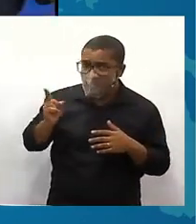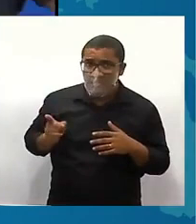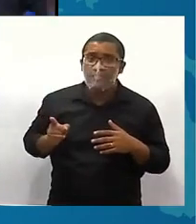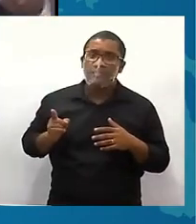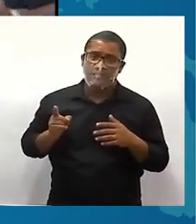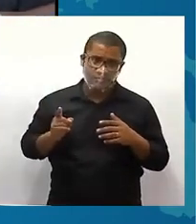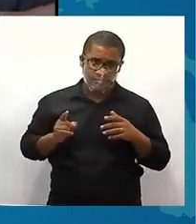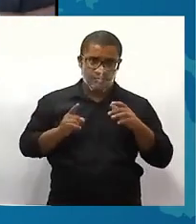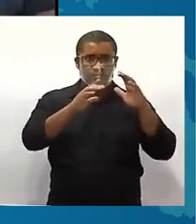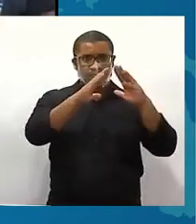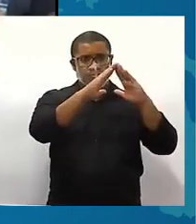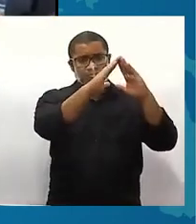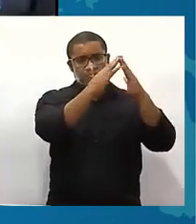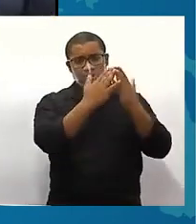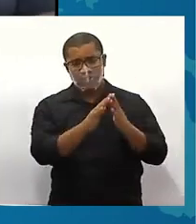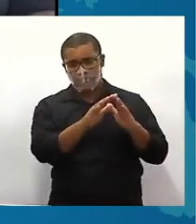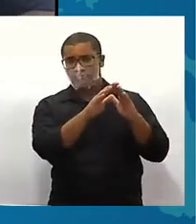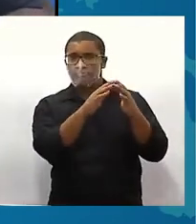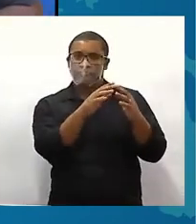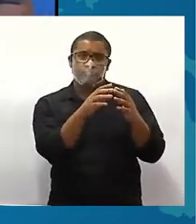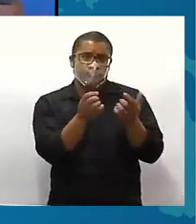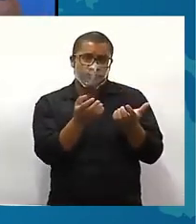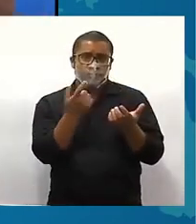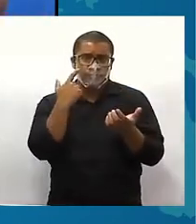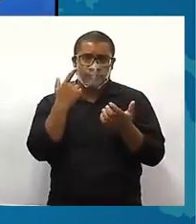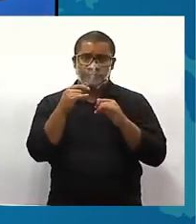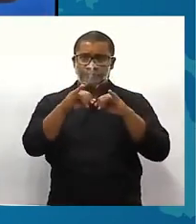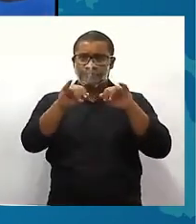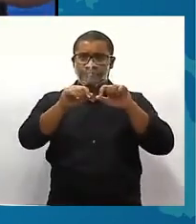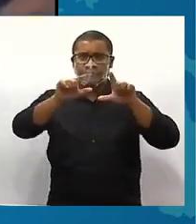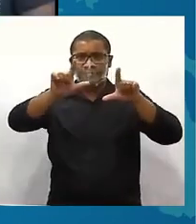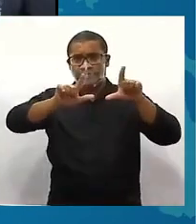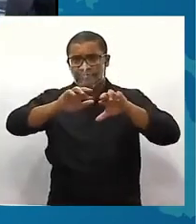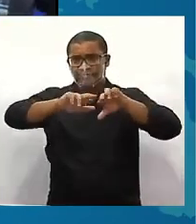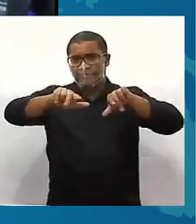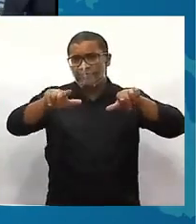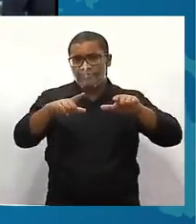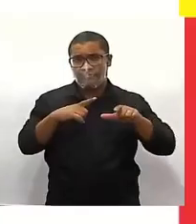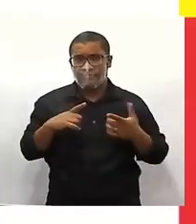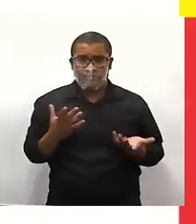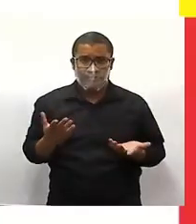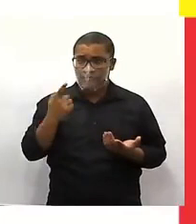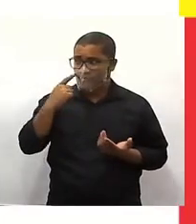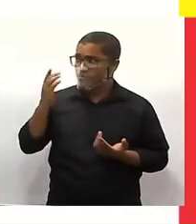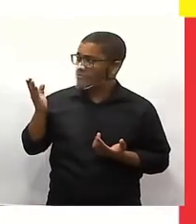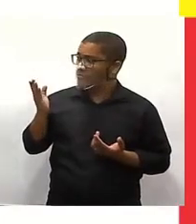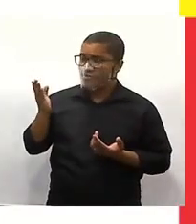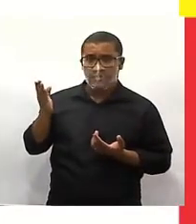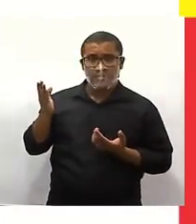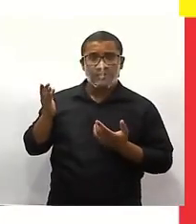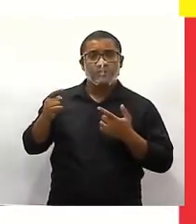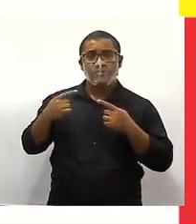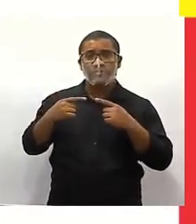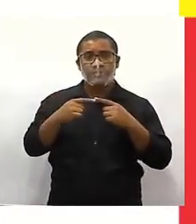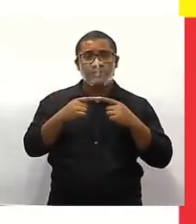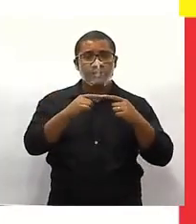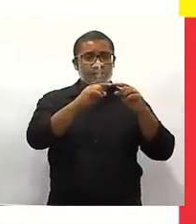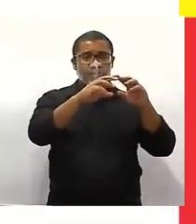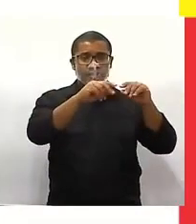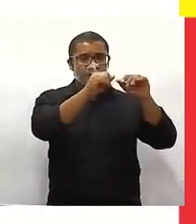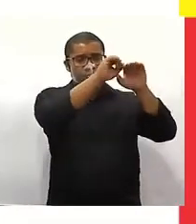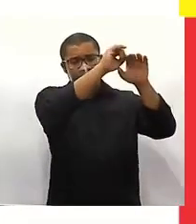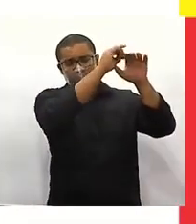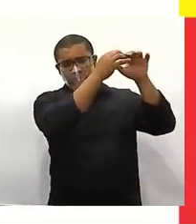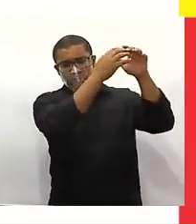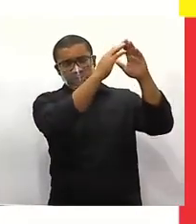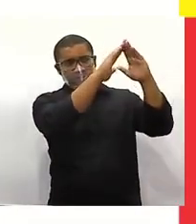nós somos abarcados por notícias como essas. Né? Então na imagem você está vendo aí um deslizamento de barreira. E vamos lá para a